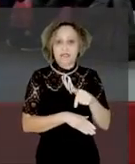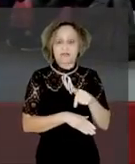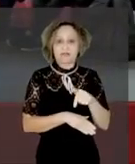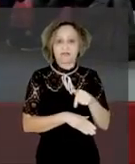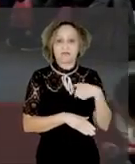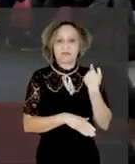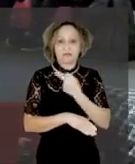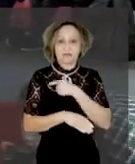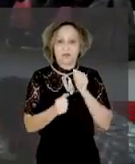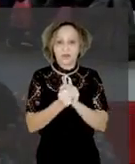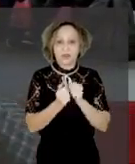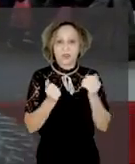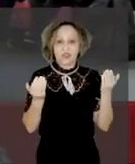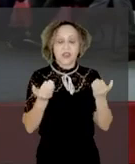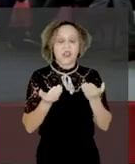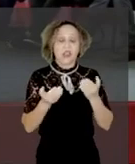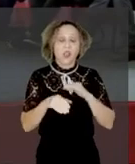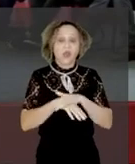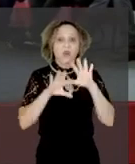Salve!